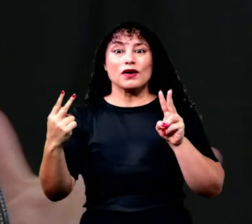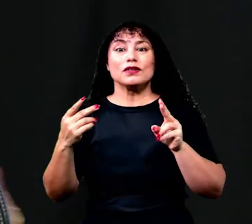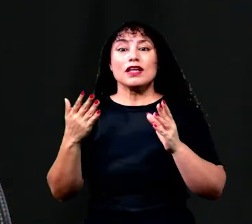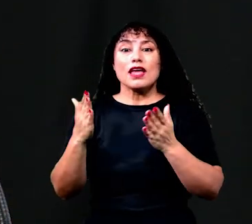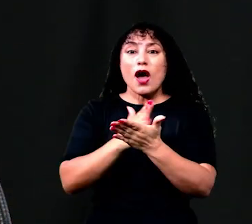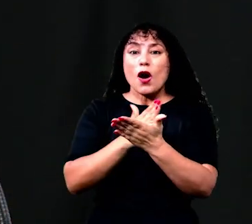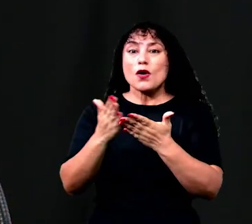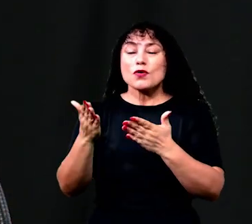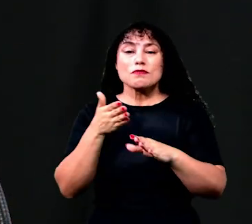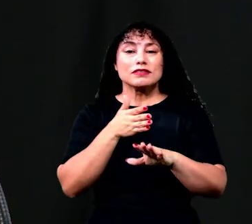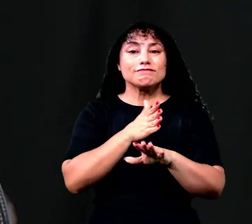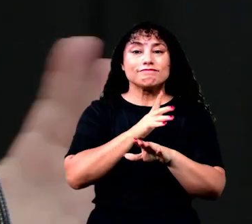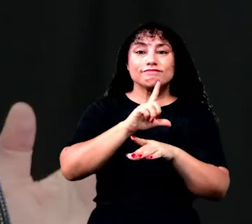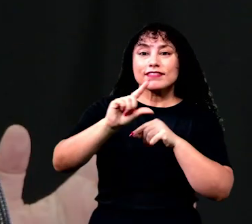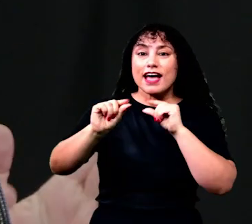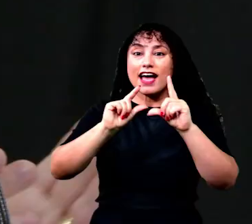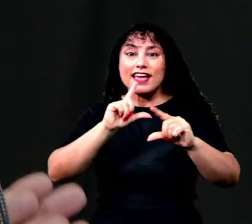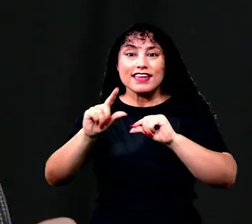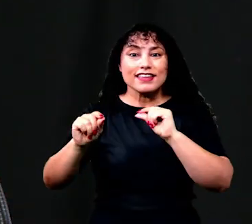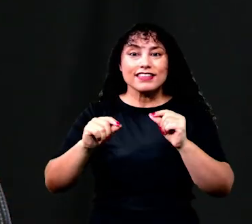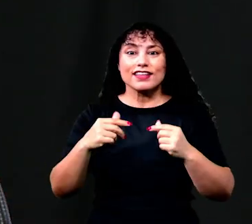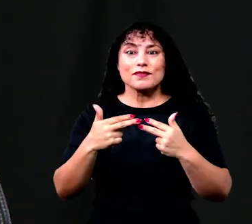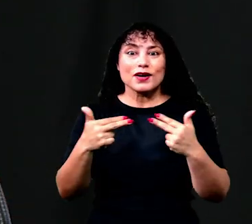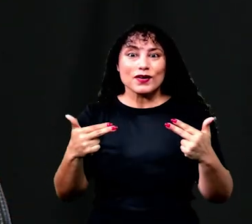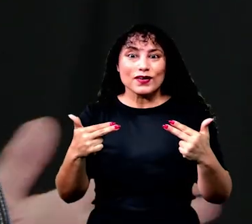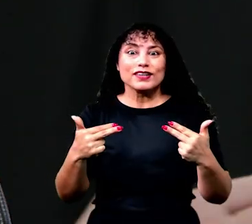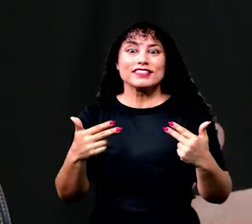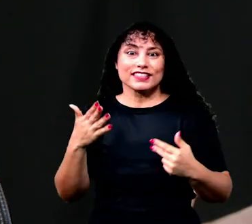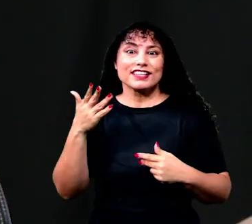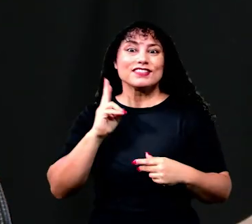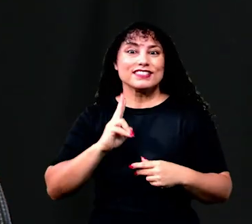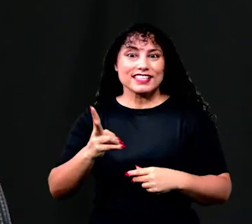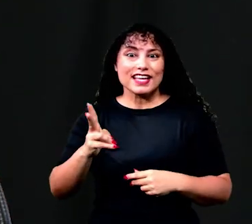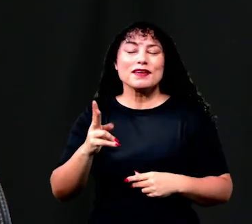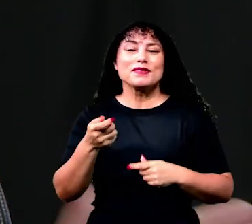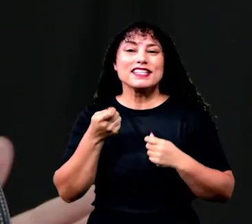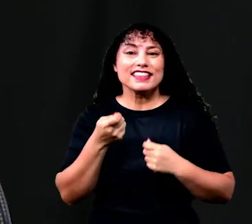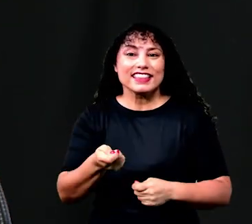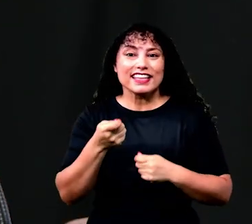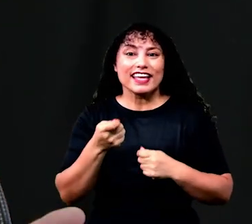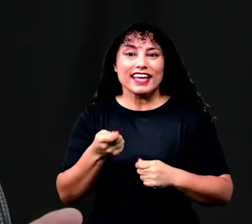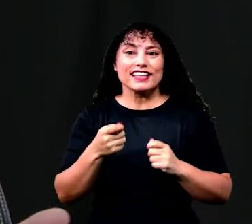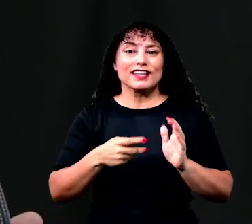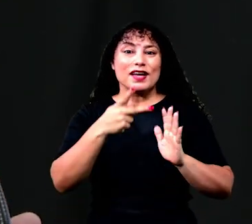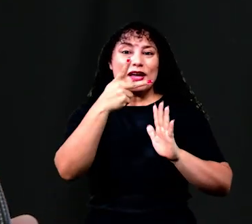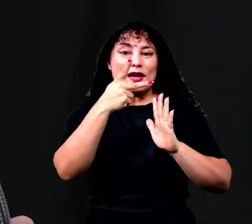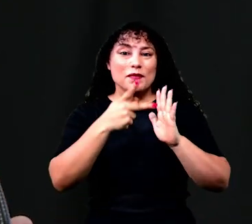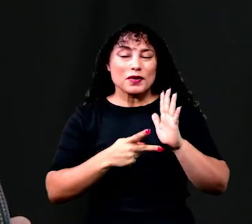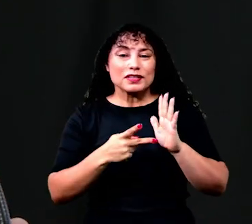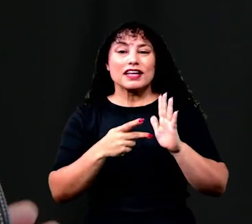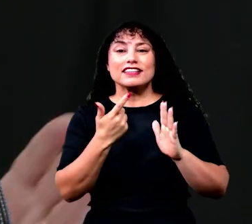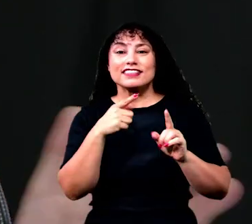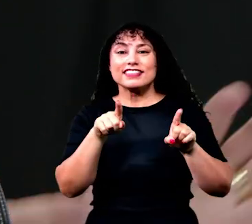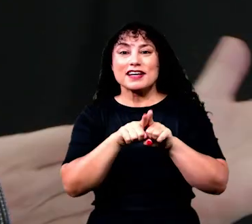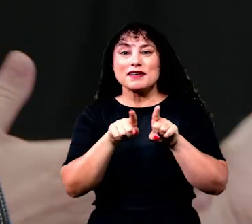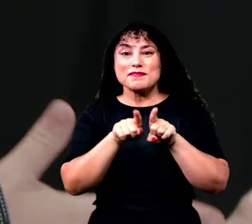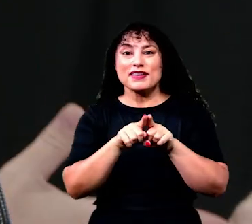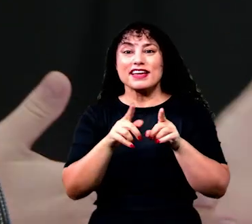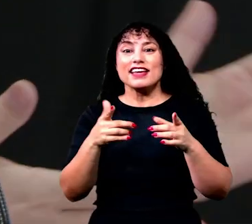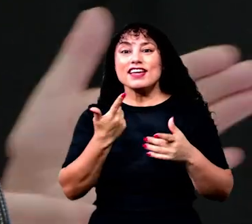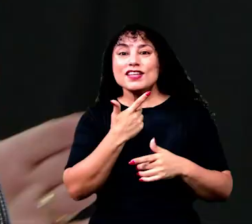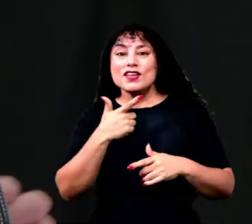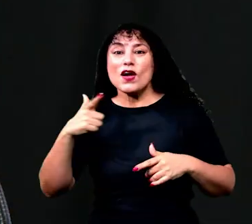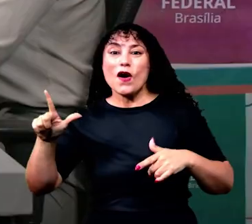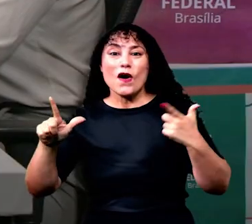saídas. E uma coisa que eu também sempre tento, que são os projetos interdisciplinares. Trazer